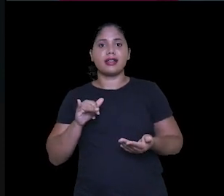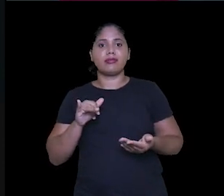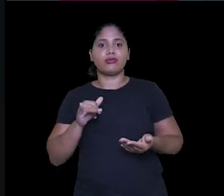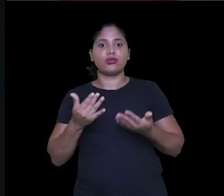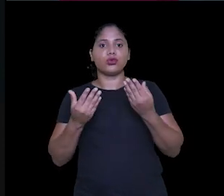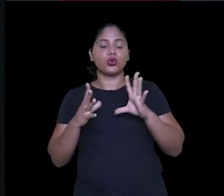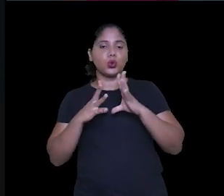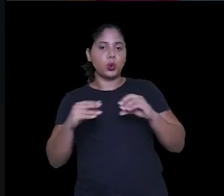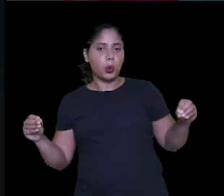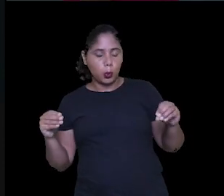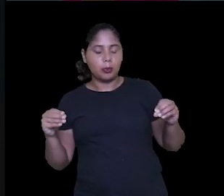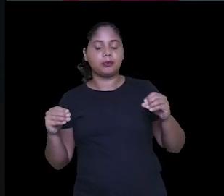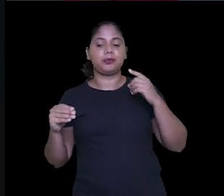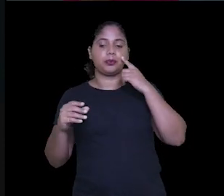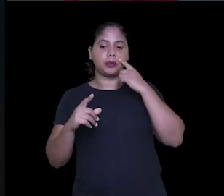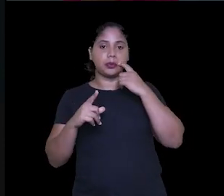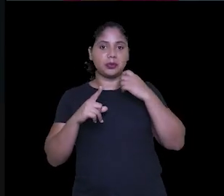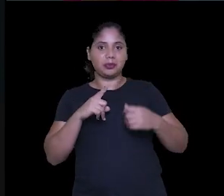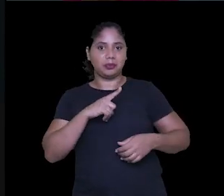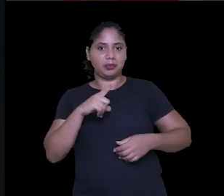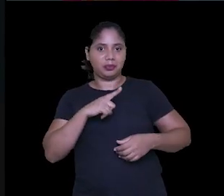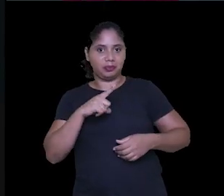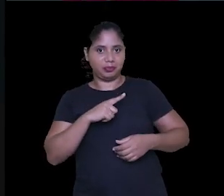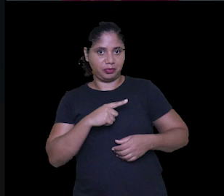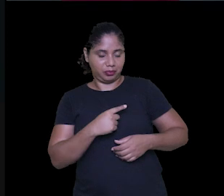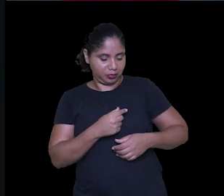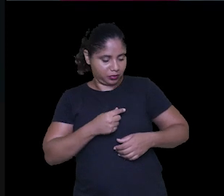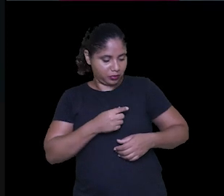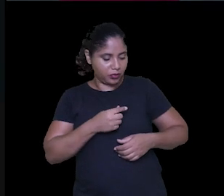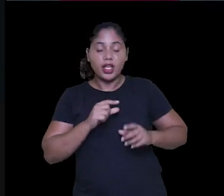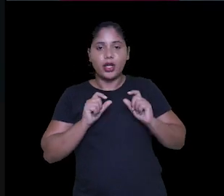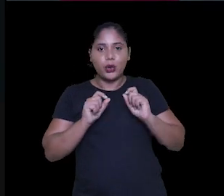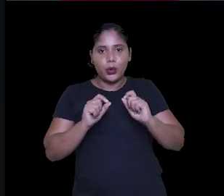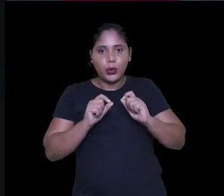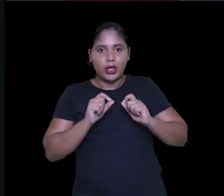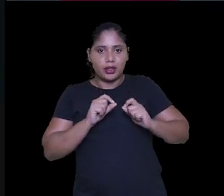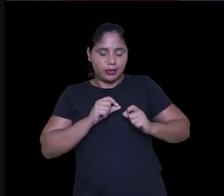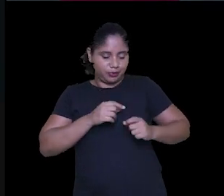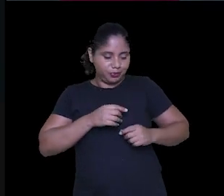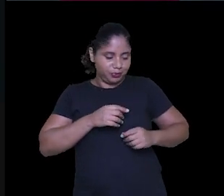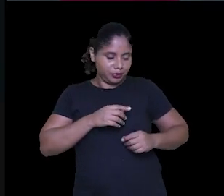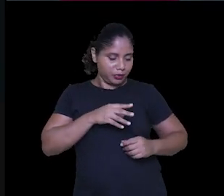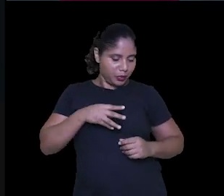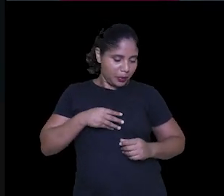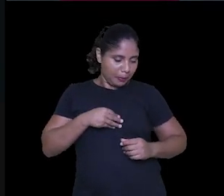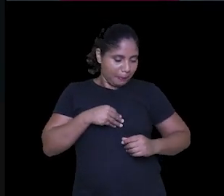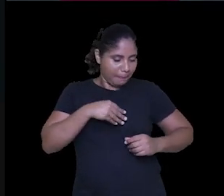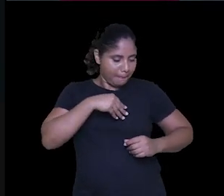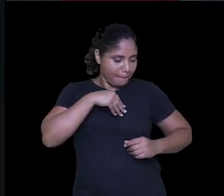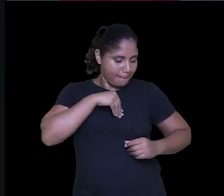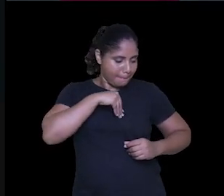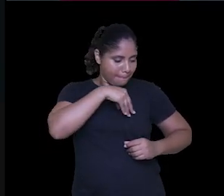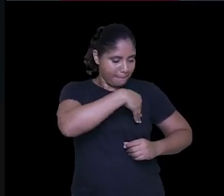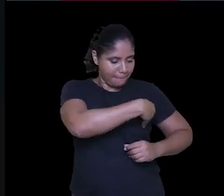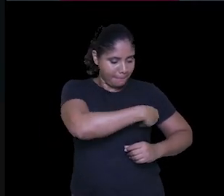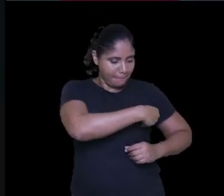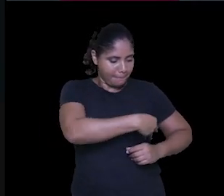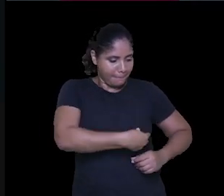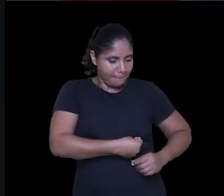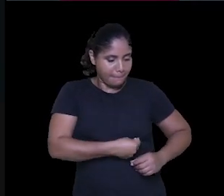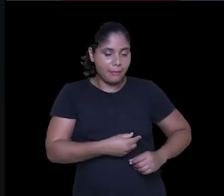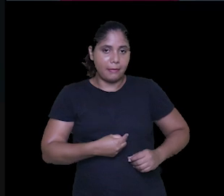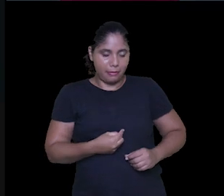E analisar se ele tem alguma alteração na língua. Não tendo nenhuma alteração, nem